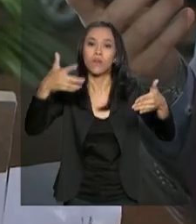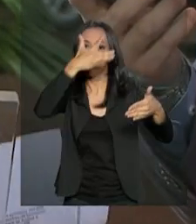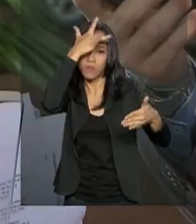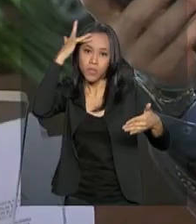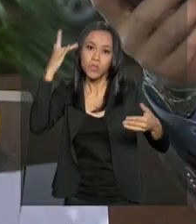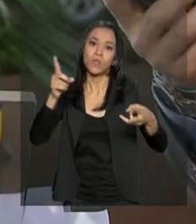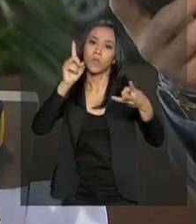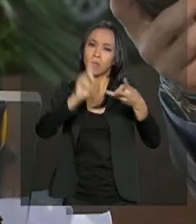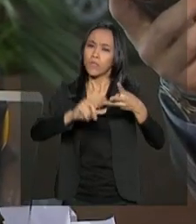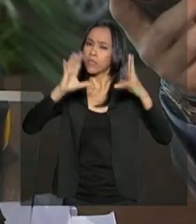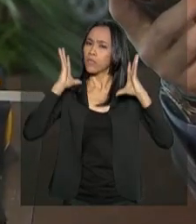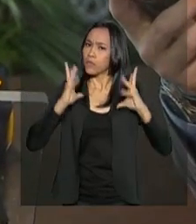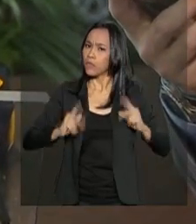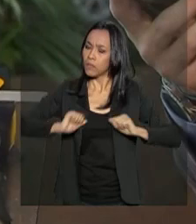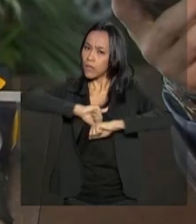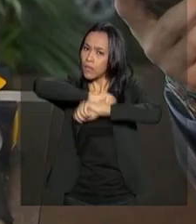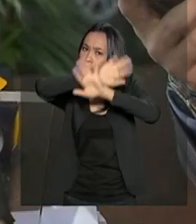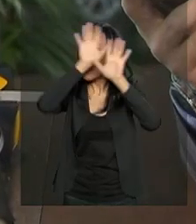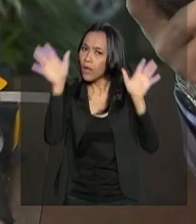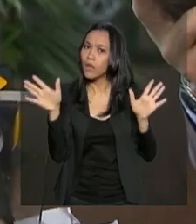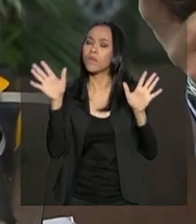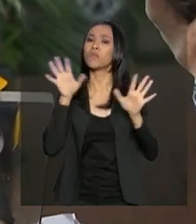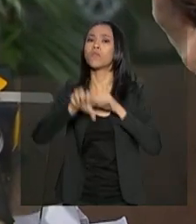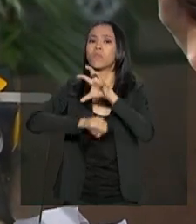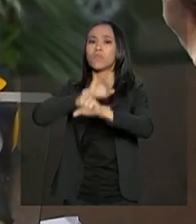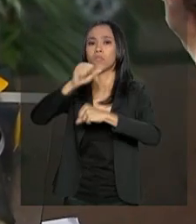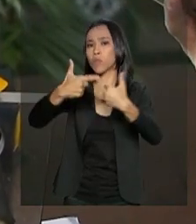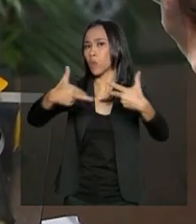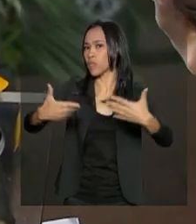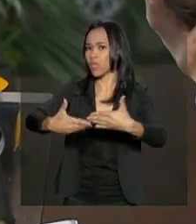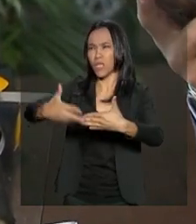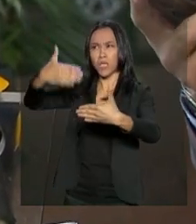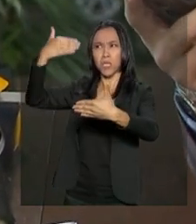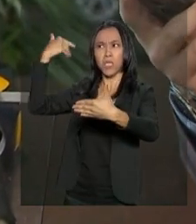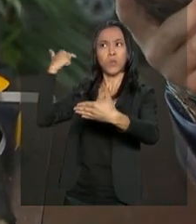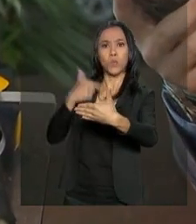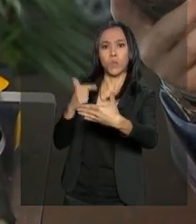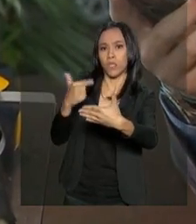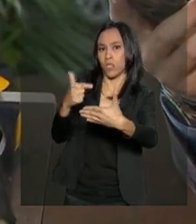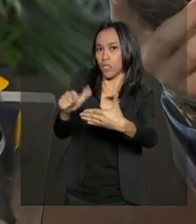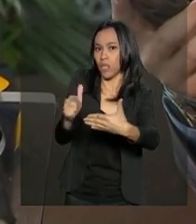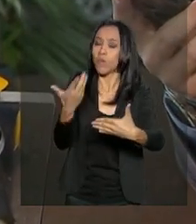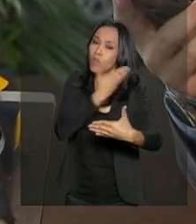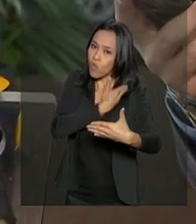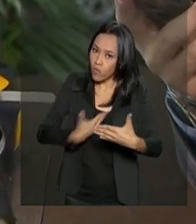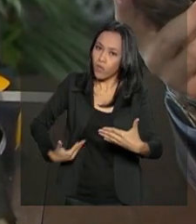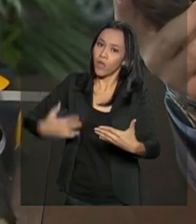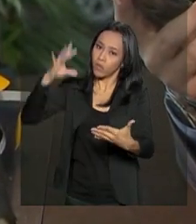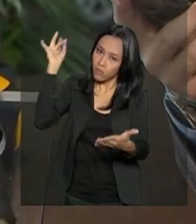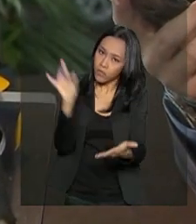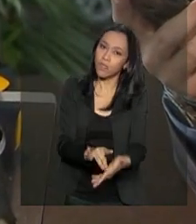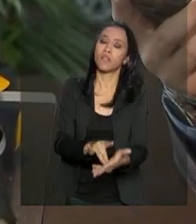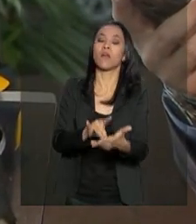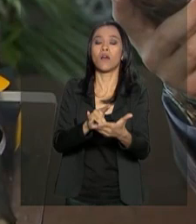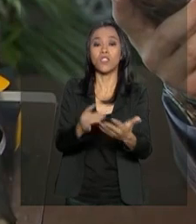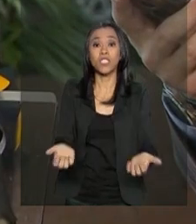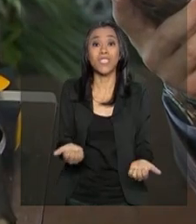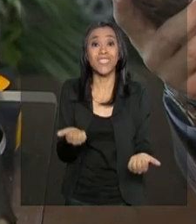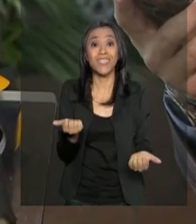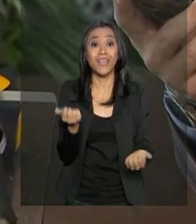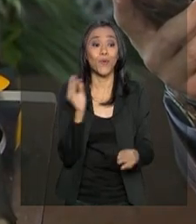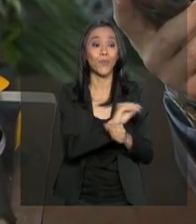e buscando ter algo que há muito tempo o brasil não tem um governo que verdadeiramente sirva aos